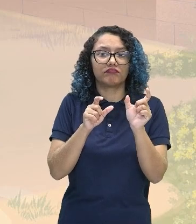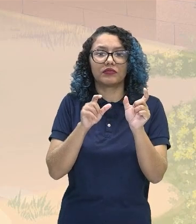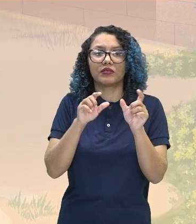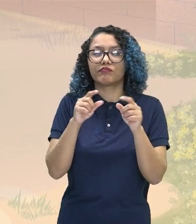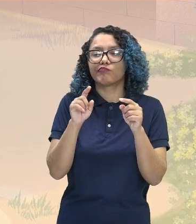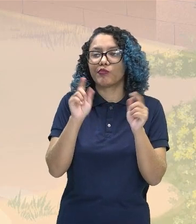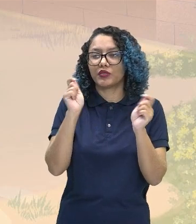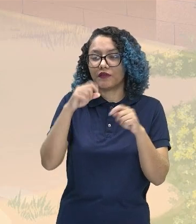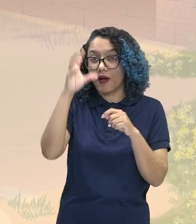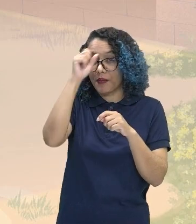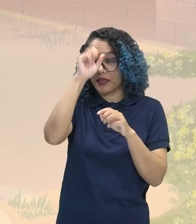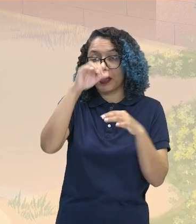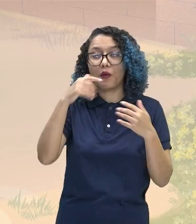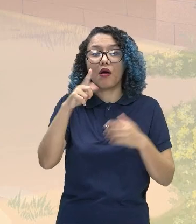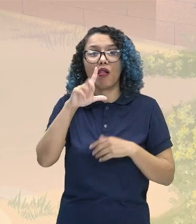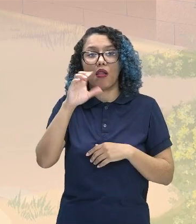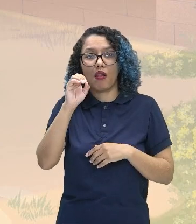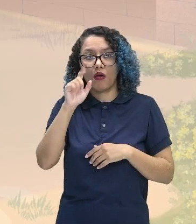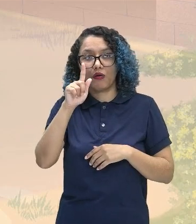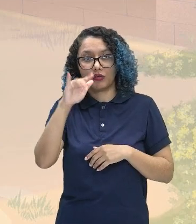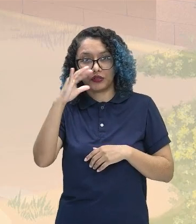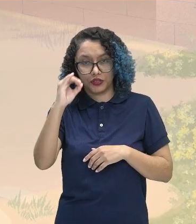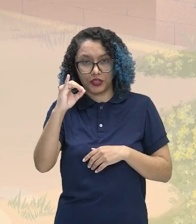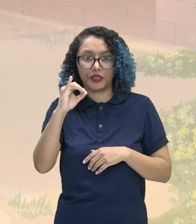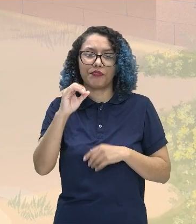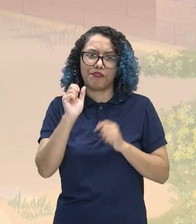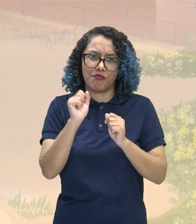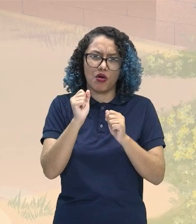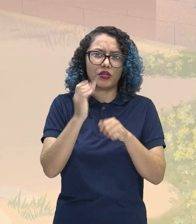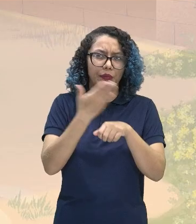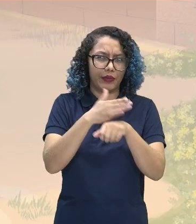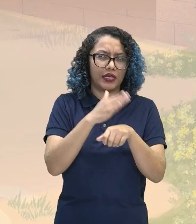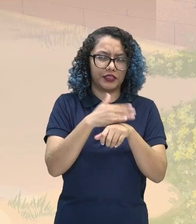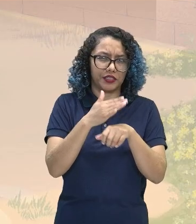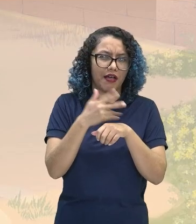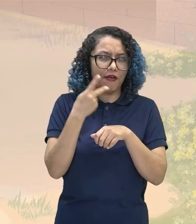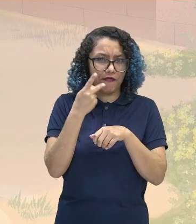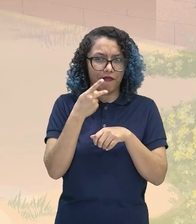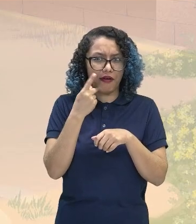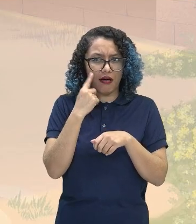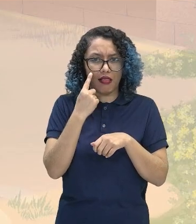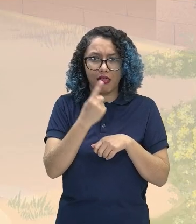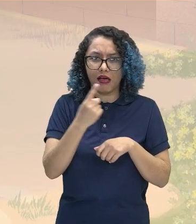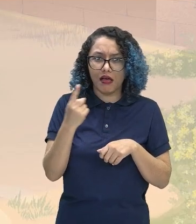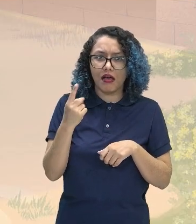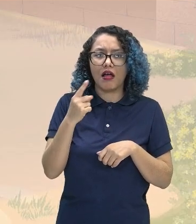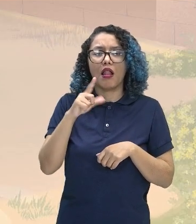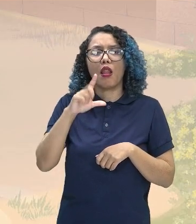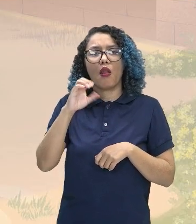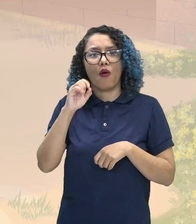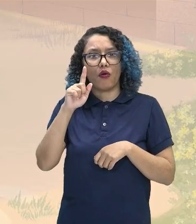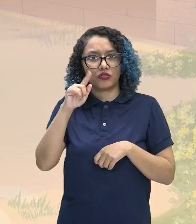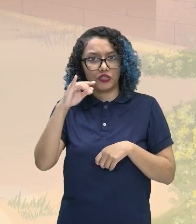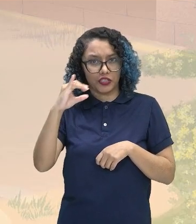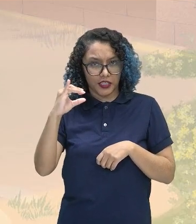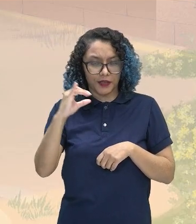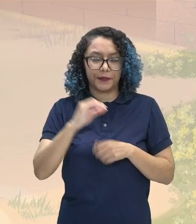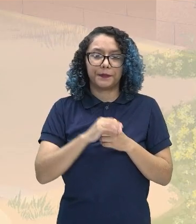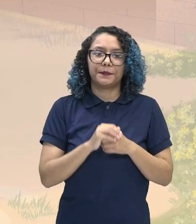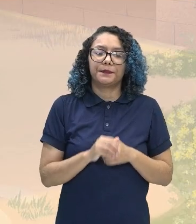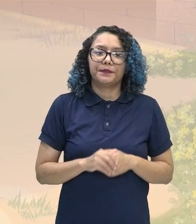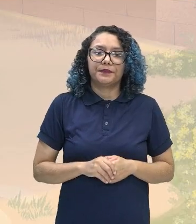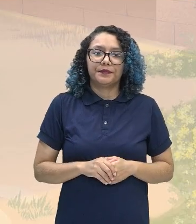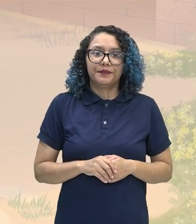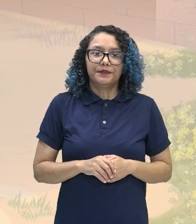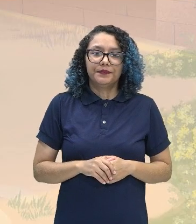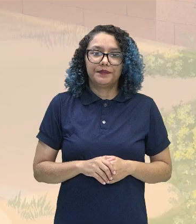pode repetir comigo. Repeat after me. Logic. Então, essa é a primeira pergunta, a primeira palavra, melhor dizendo,